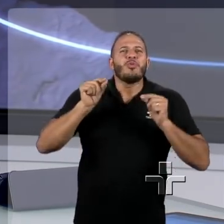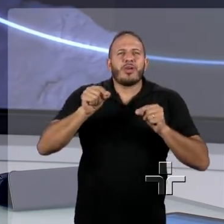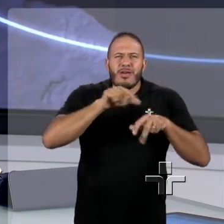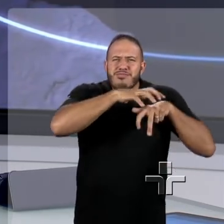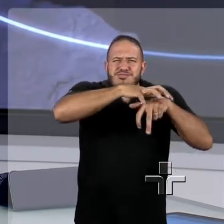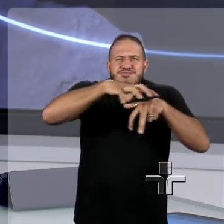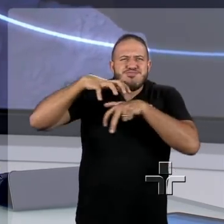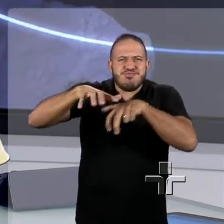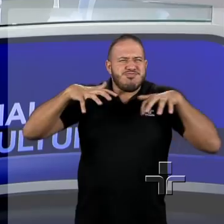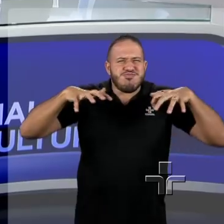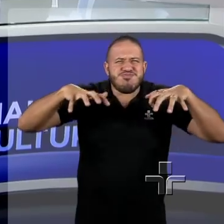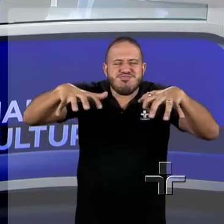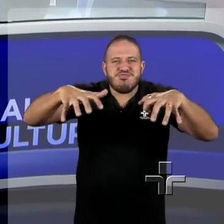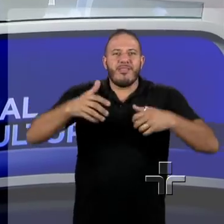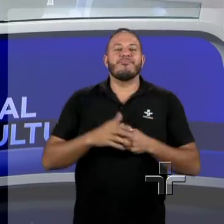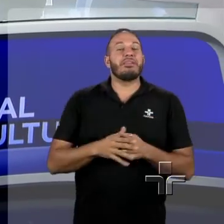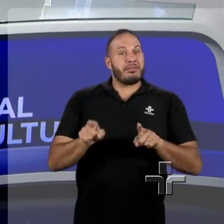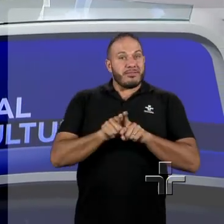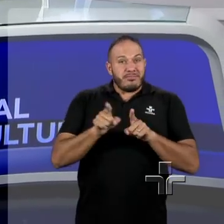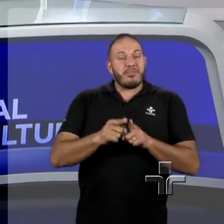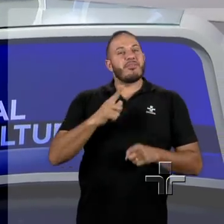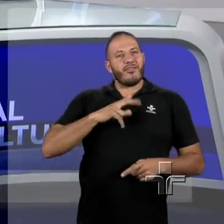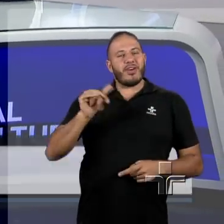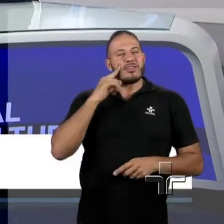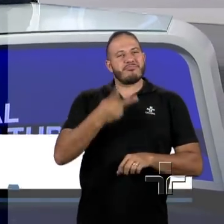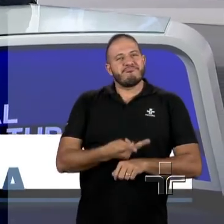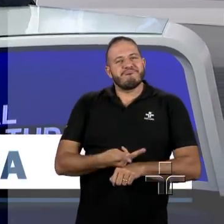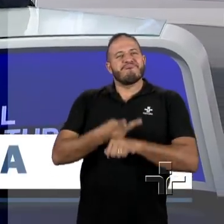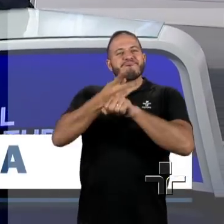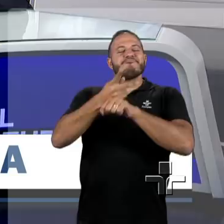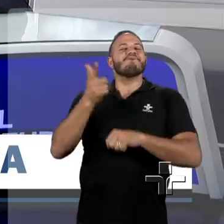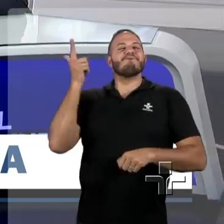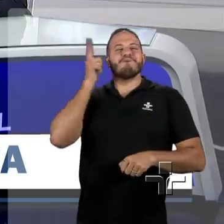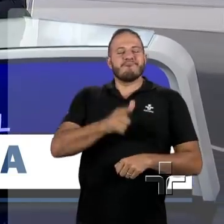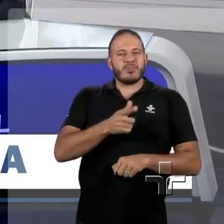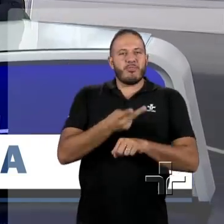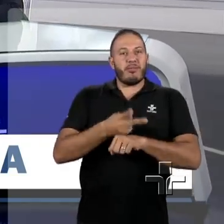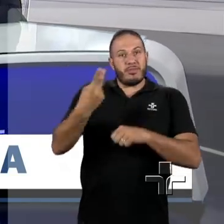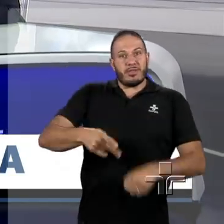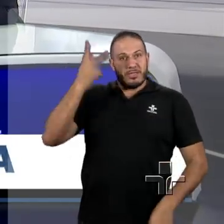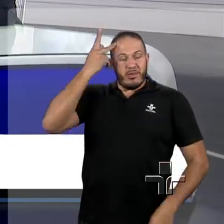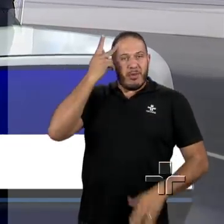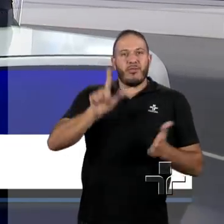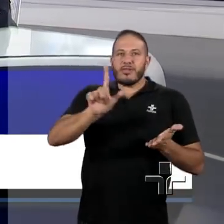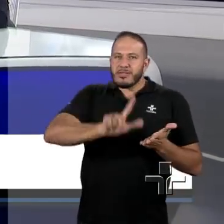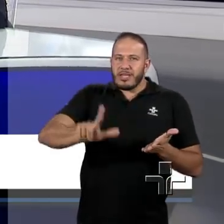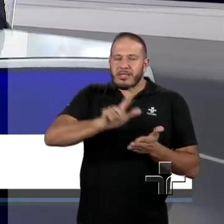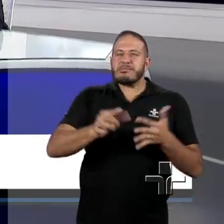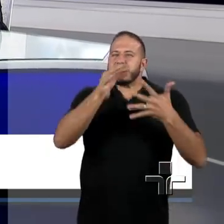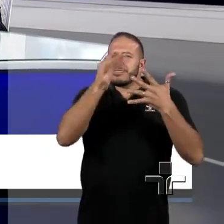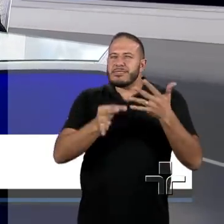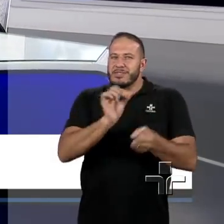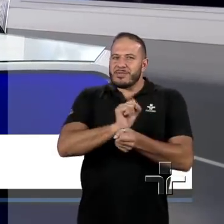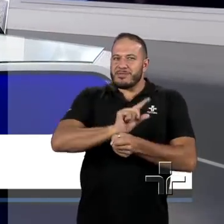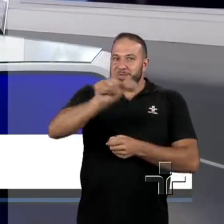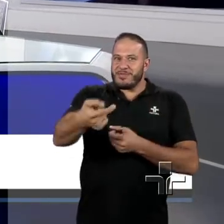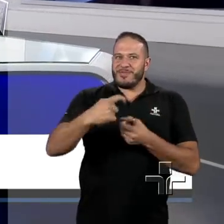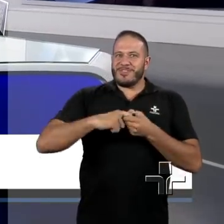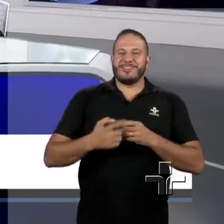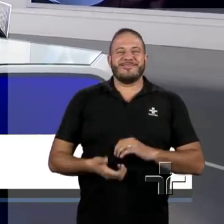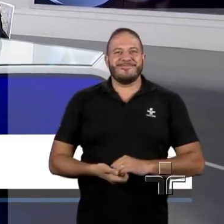de drones. E ainda os vencedores do Prêmio São Paulo de Literatura. Os detalhes nós mostramos já